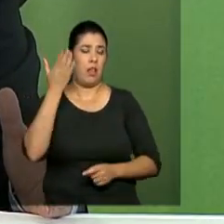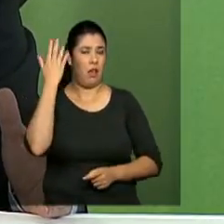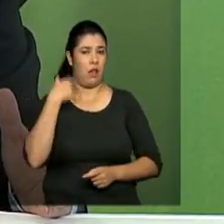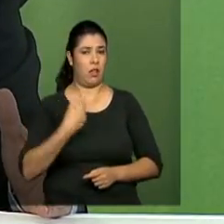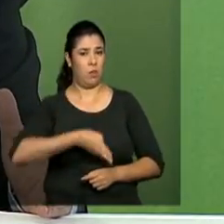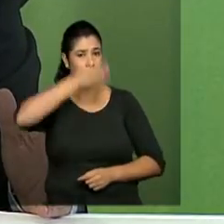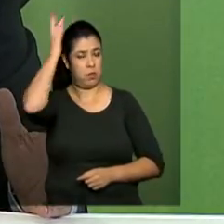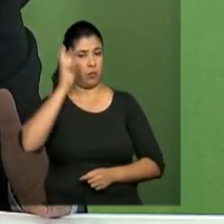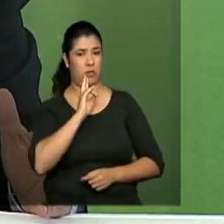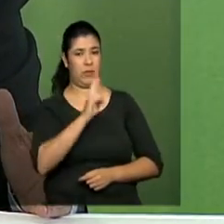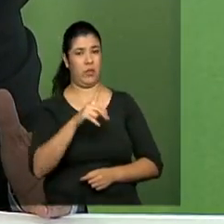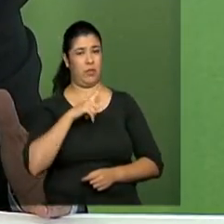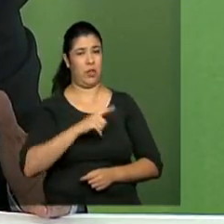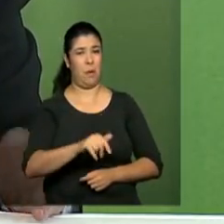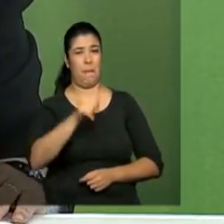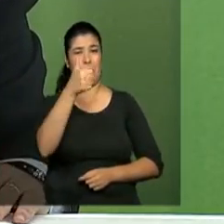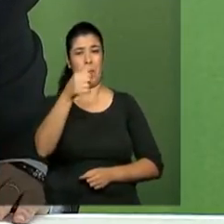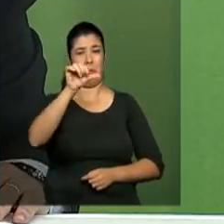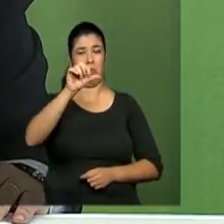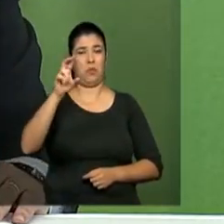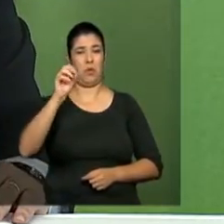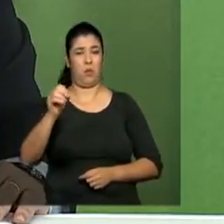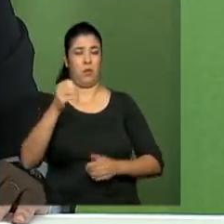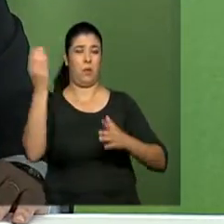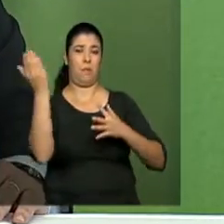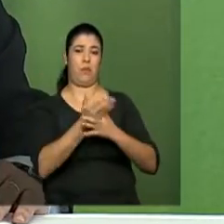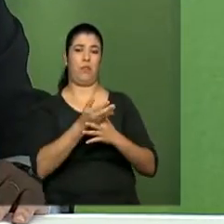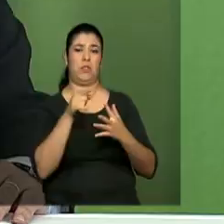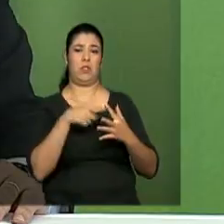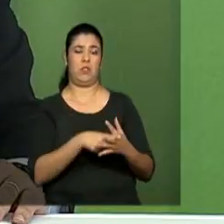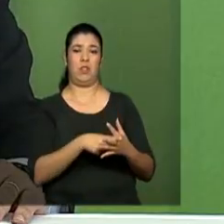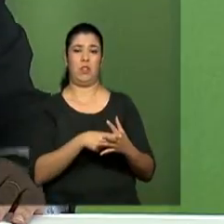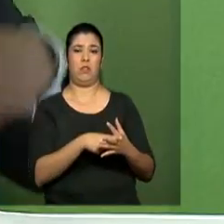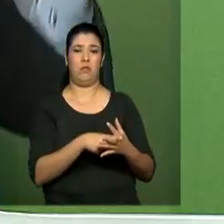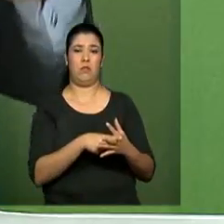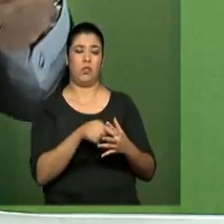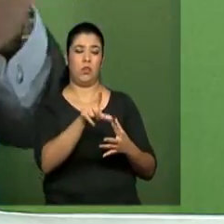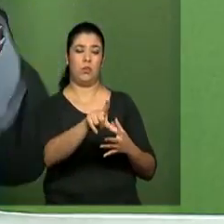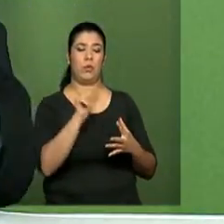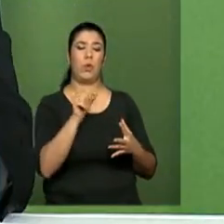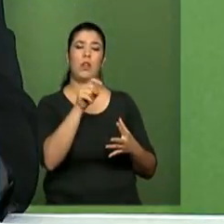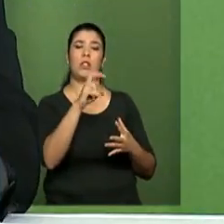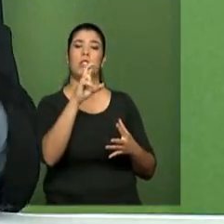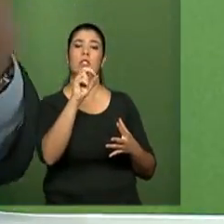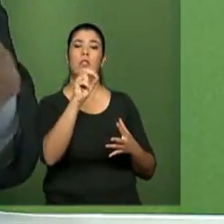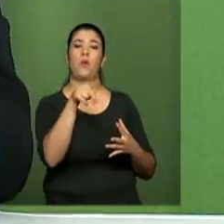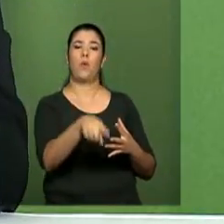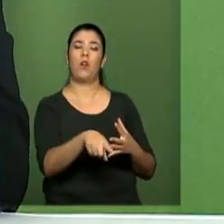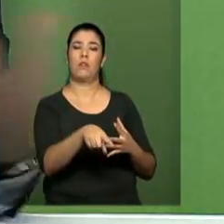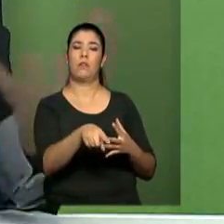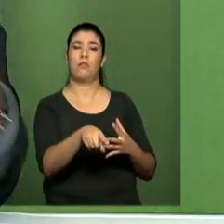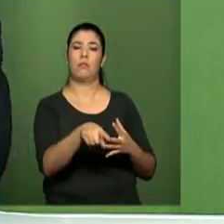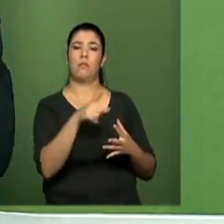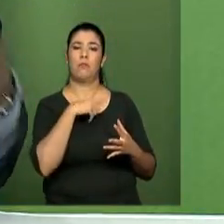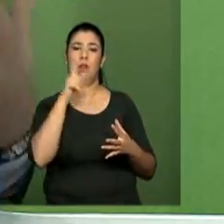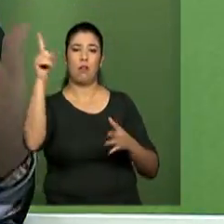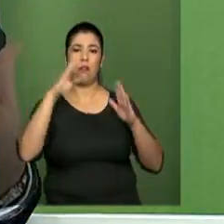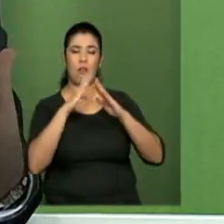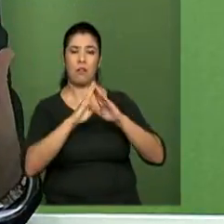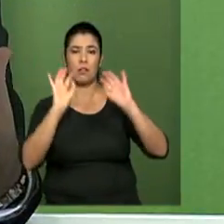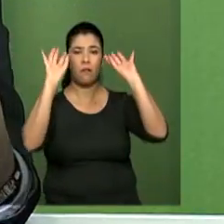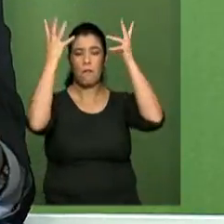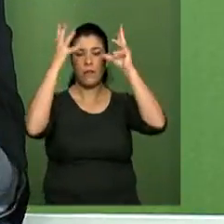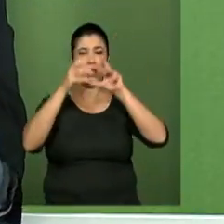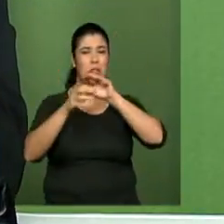1.950 processo não sabe olhar era só olhar os 50 que tinha alto risco entre eles há boatos que não foi olhada porque tudo se